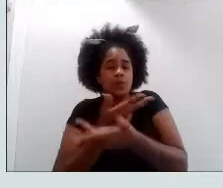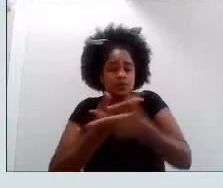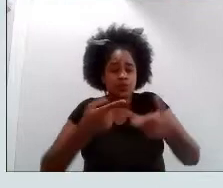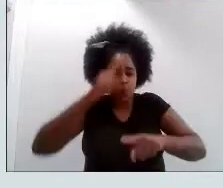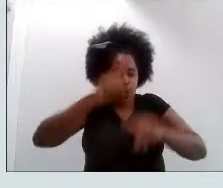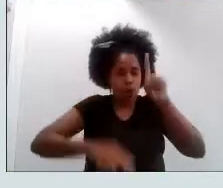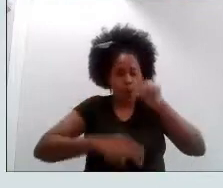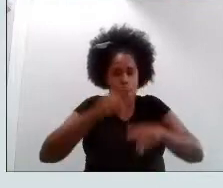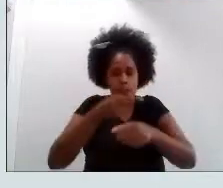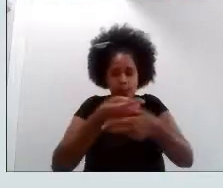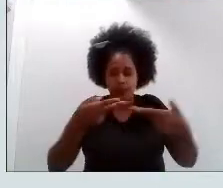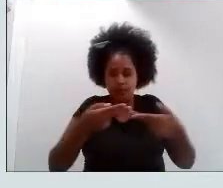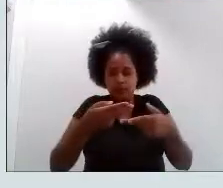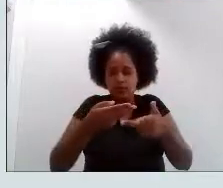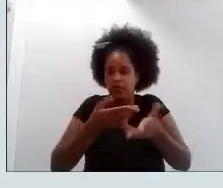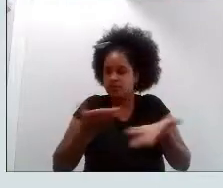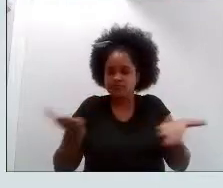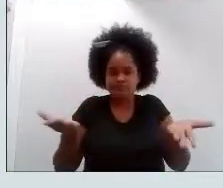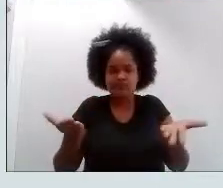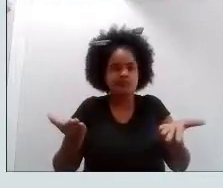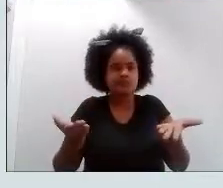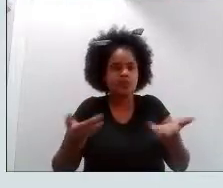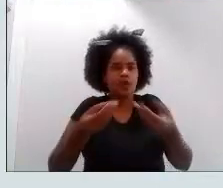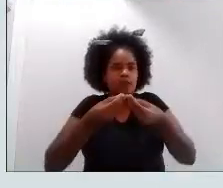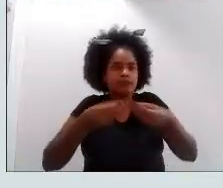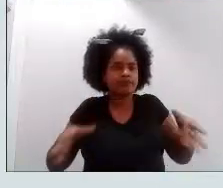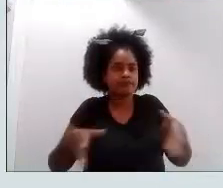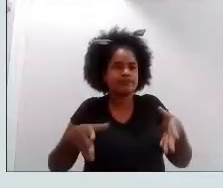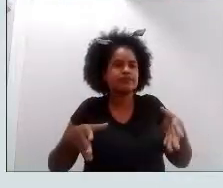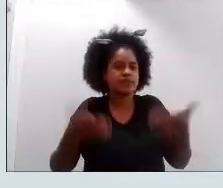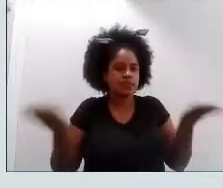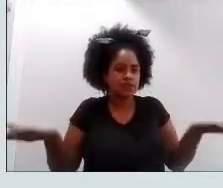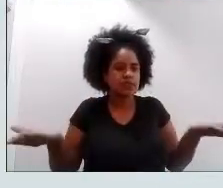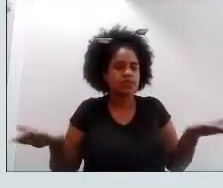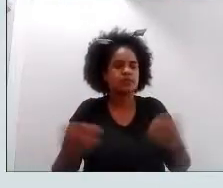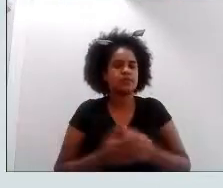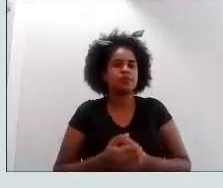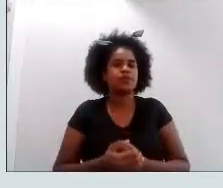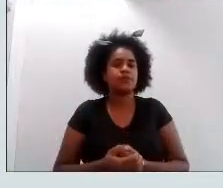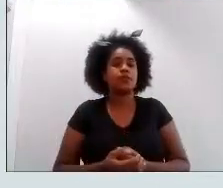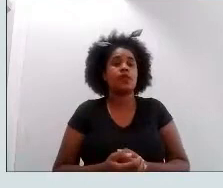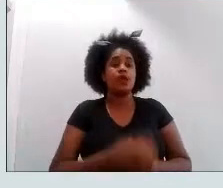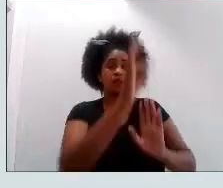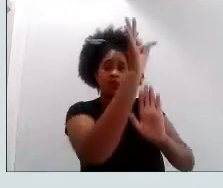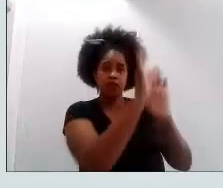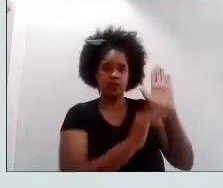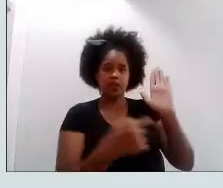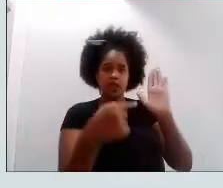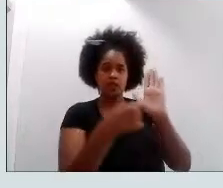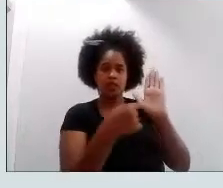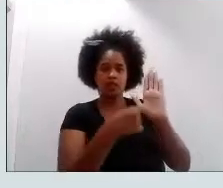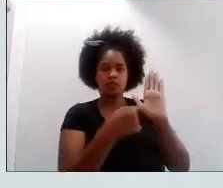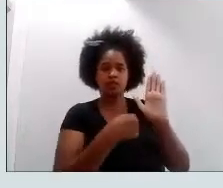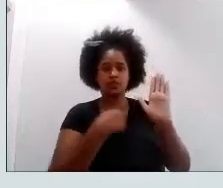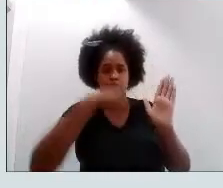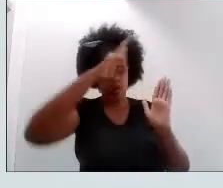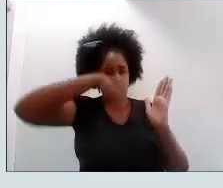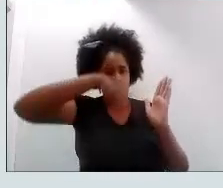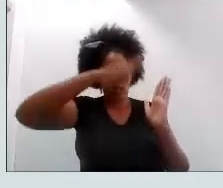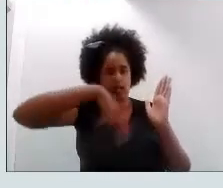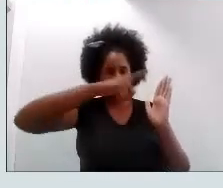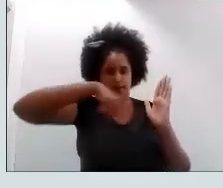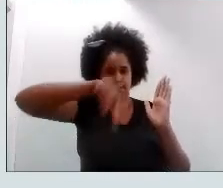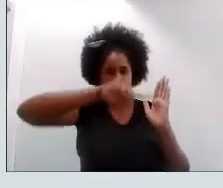trecho da obra de Carlos Fausto, do historiador Carlos Fausto, chamada Índios Antes do Brasil, que ele faz